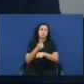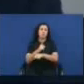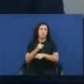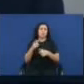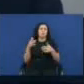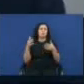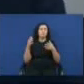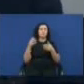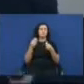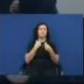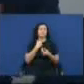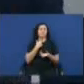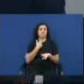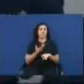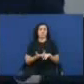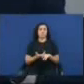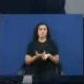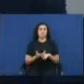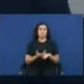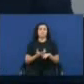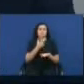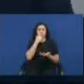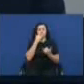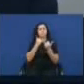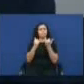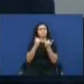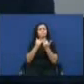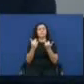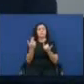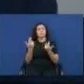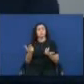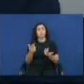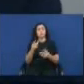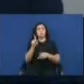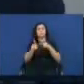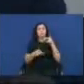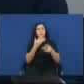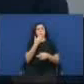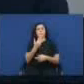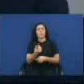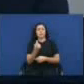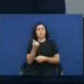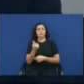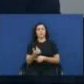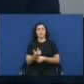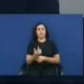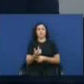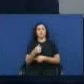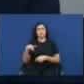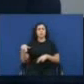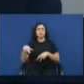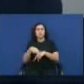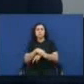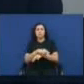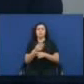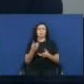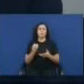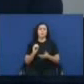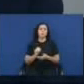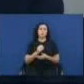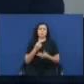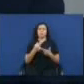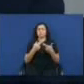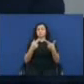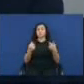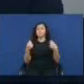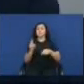darem dinheiro. Então, é meio parecido como o Júlio falou, de as pessoas pedirem dinheiro, que seja um andarilho, né?